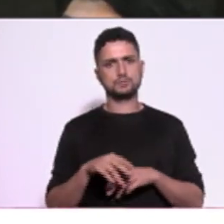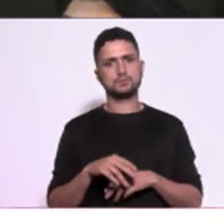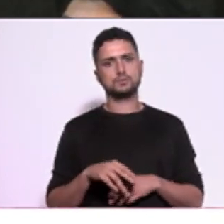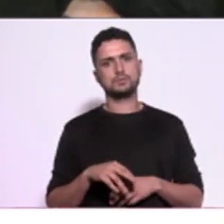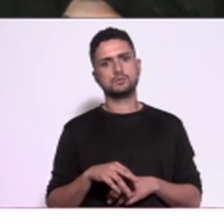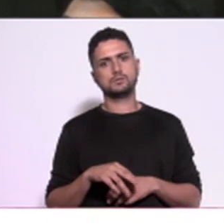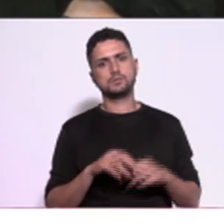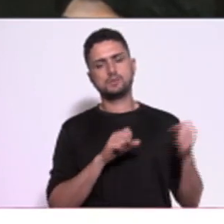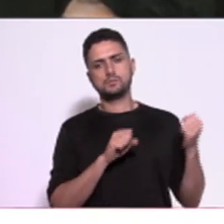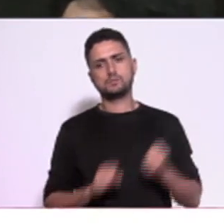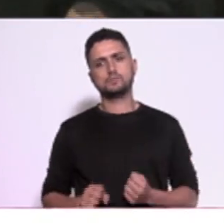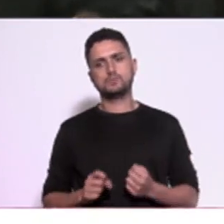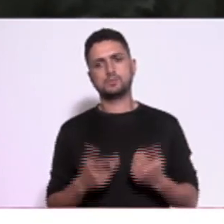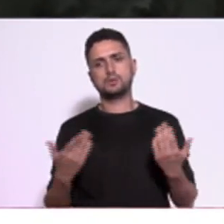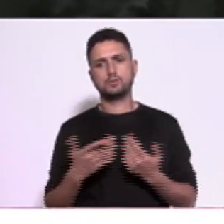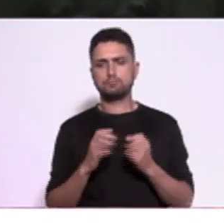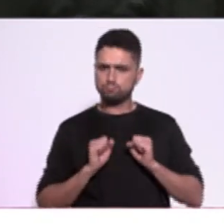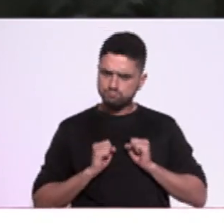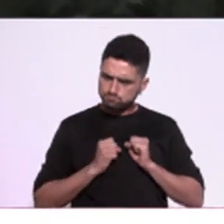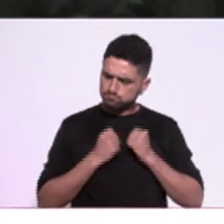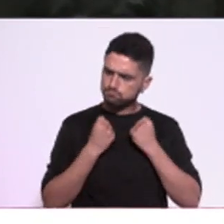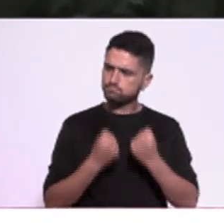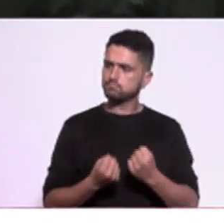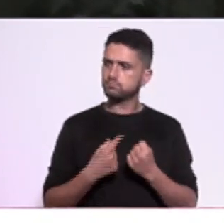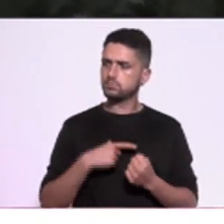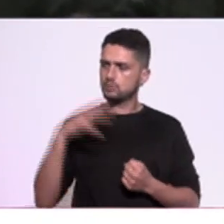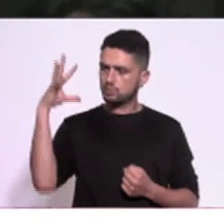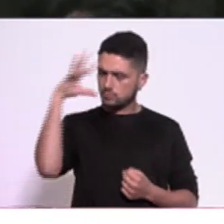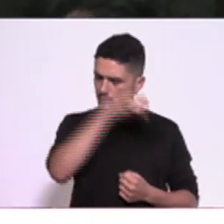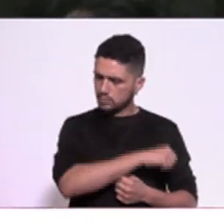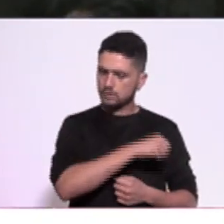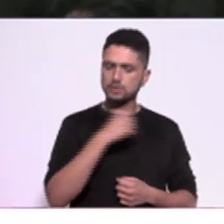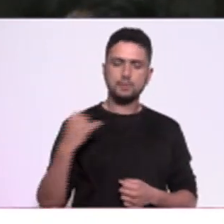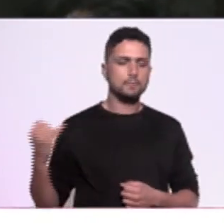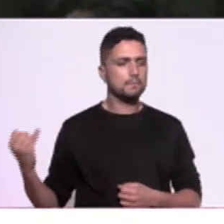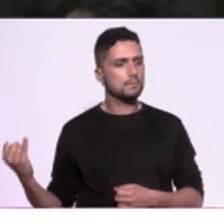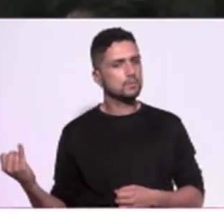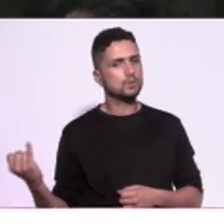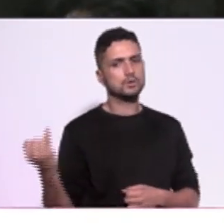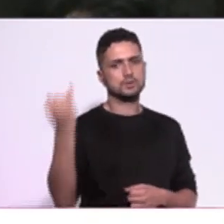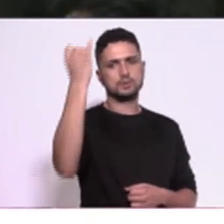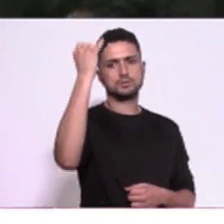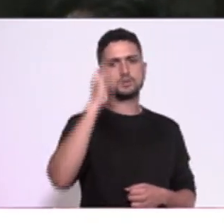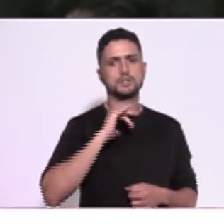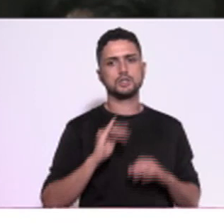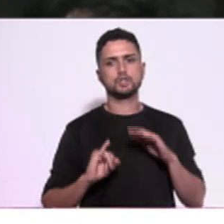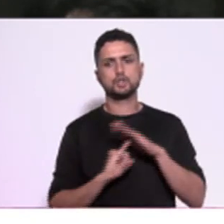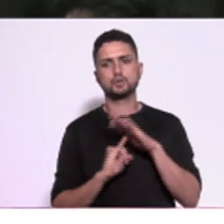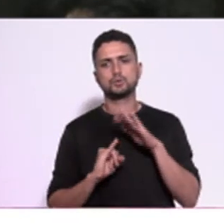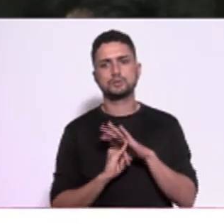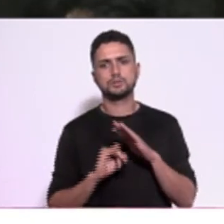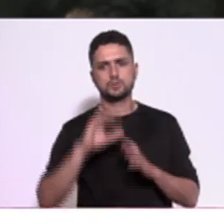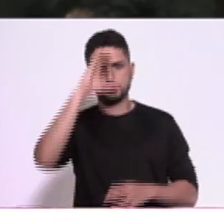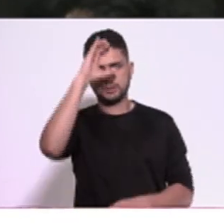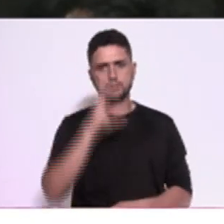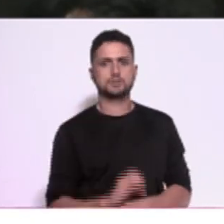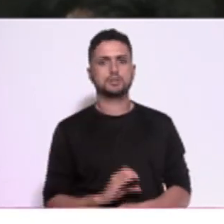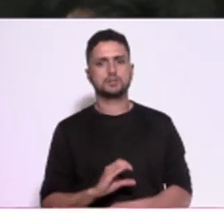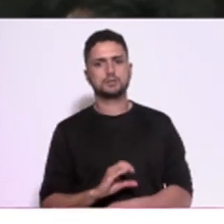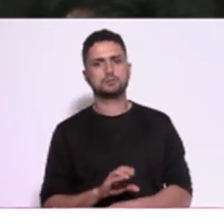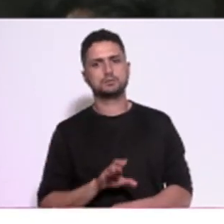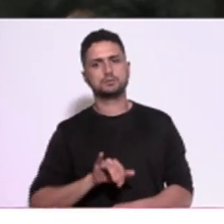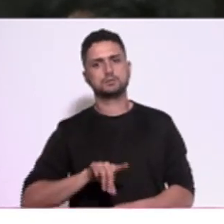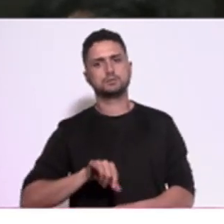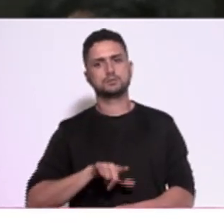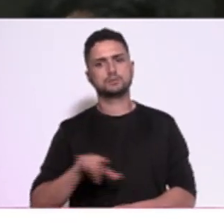estamos fortemente empenhados na compreensão da importância de uma instituição cidadã,